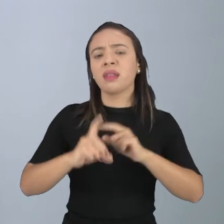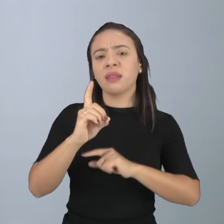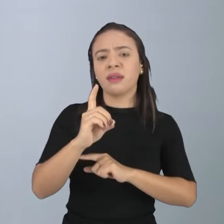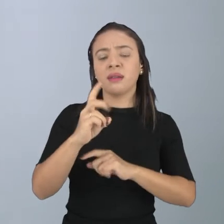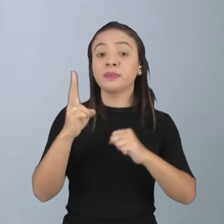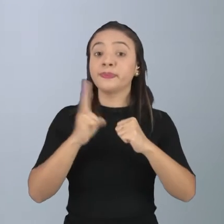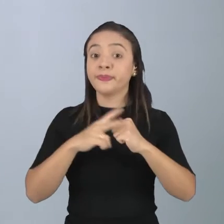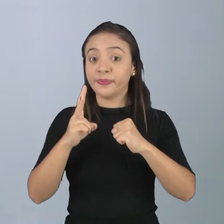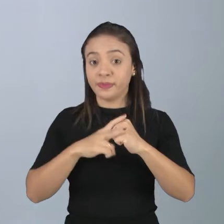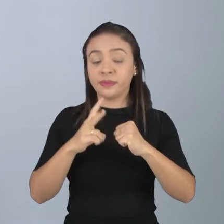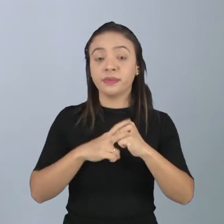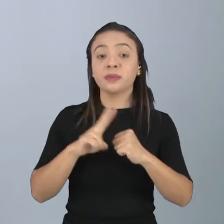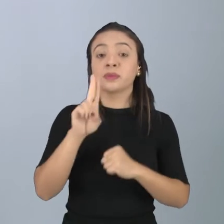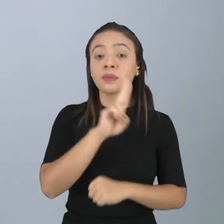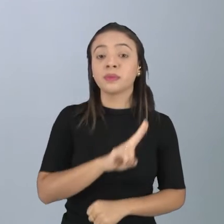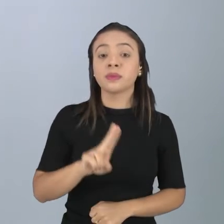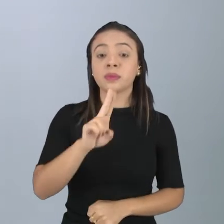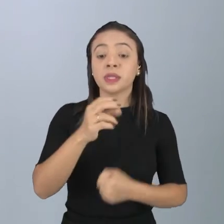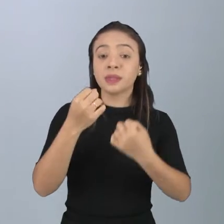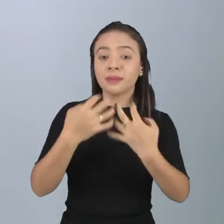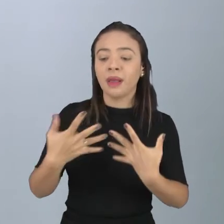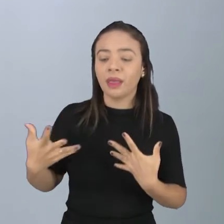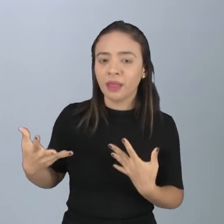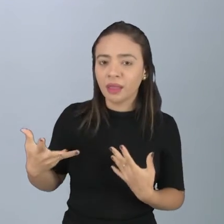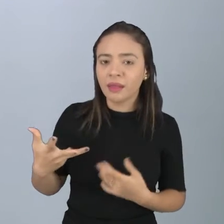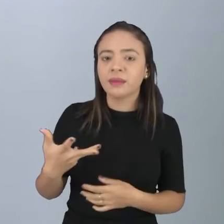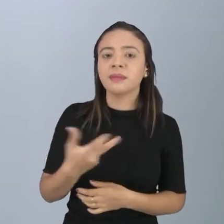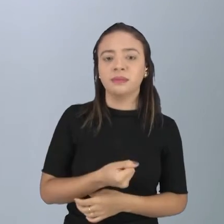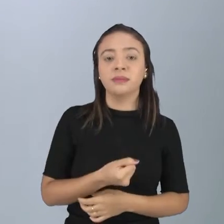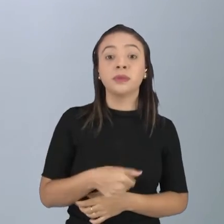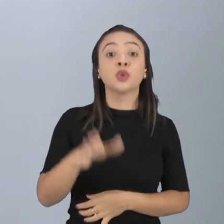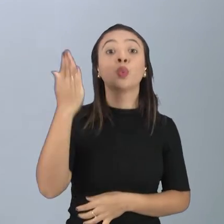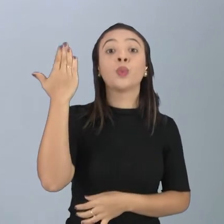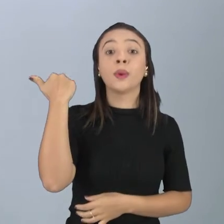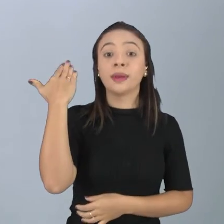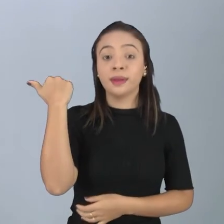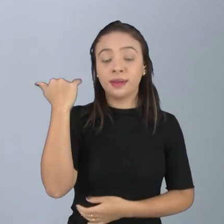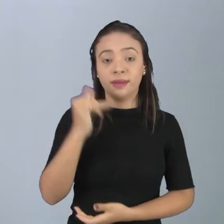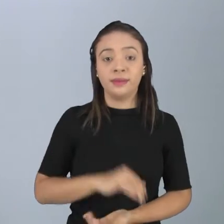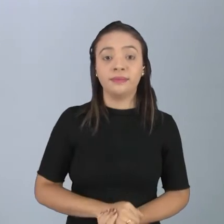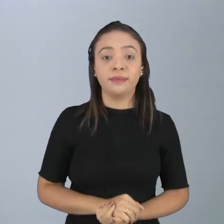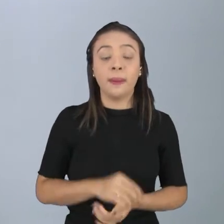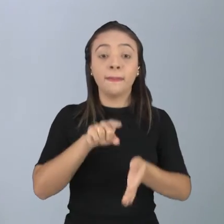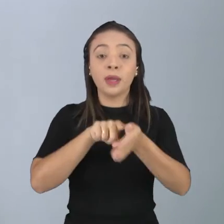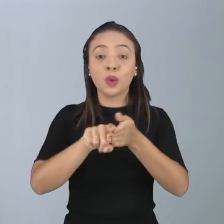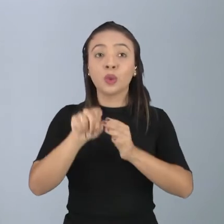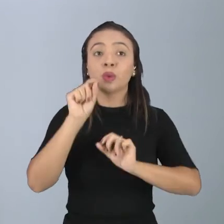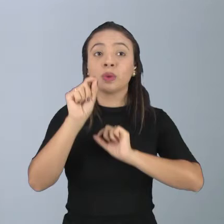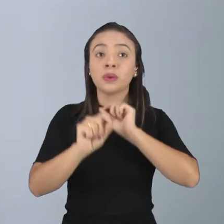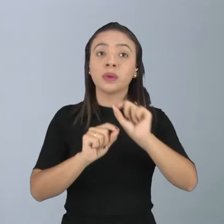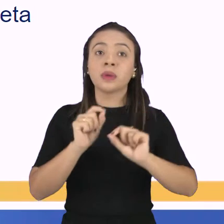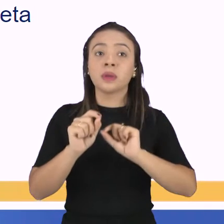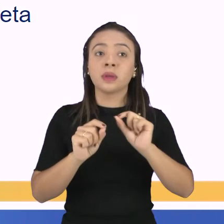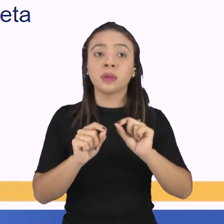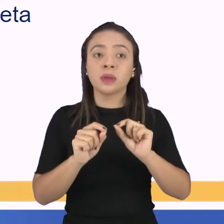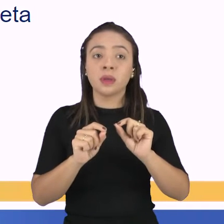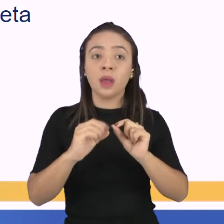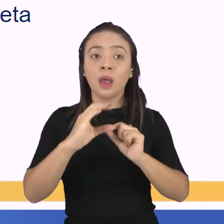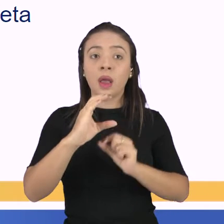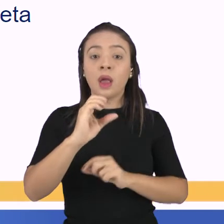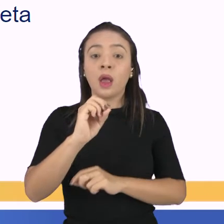verbo modal que a gente usa para falar sobre habilidades no passado. Então a pergunta aí seria, could